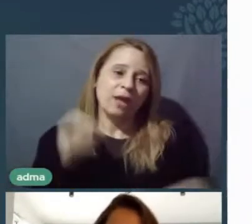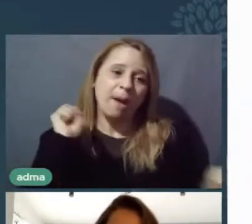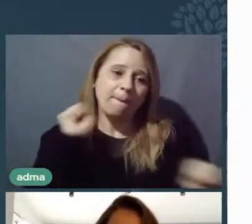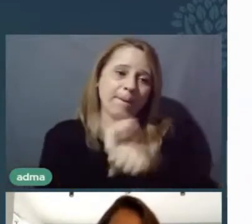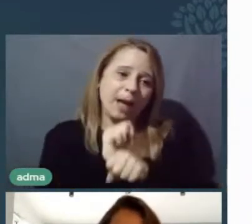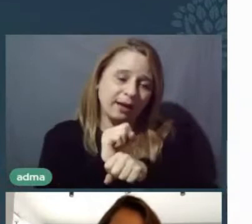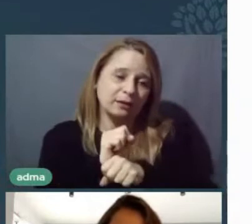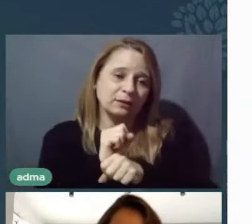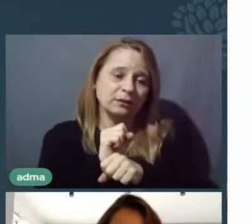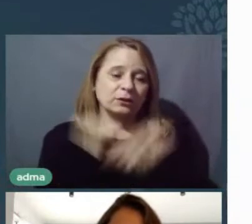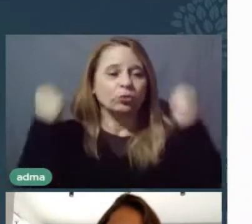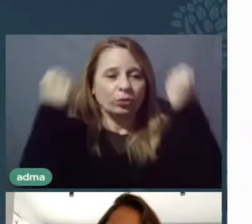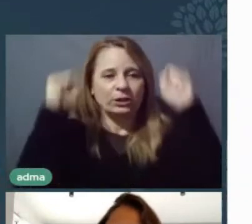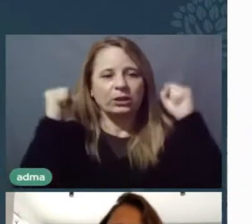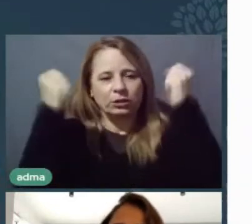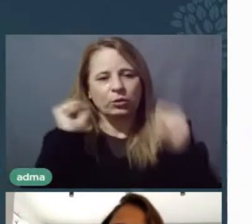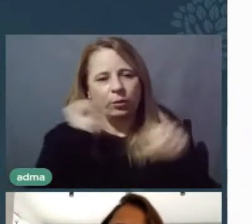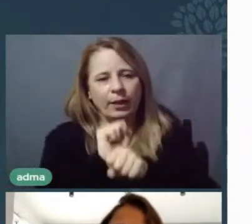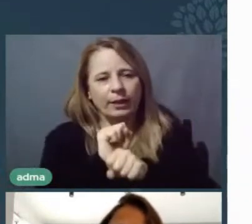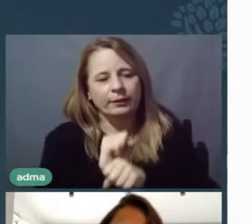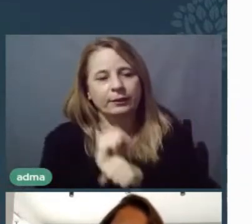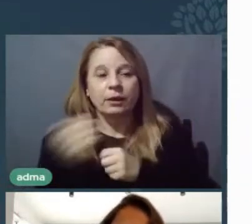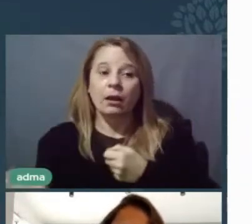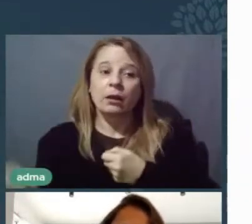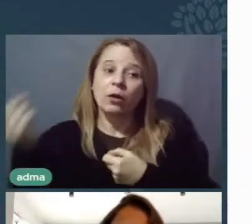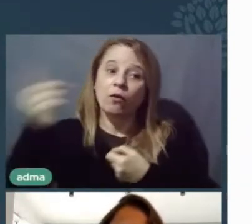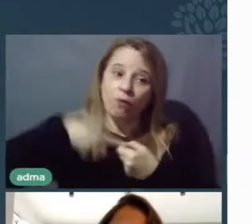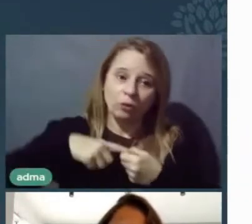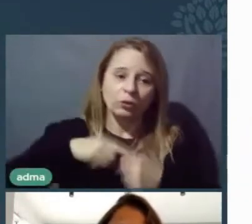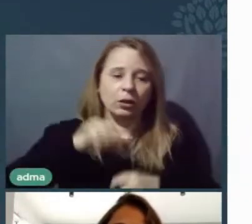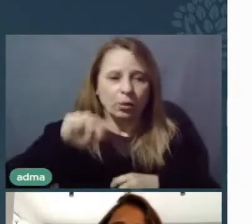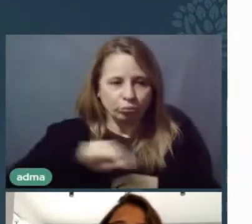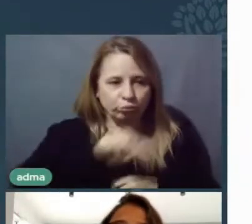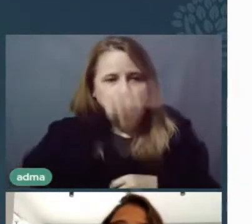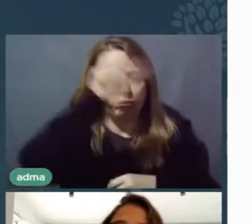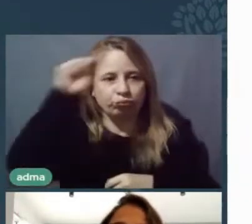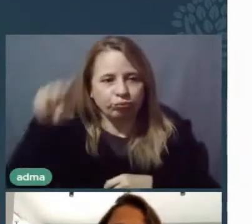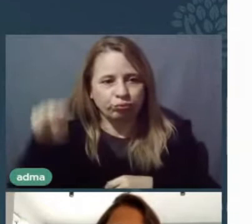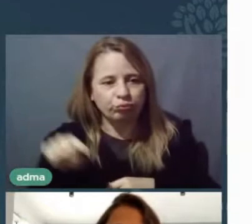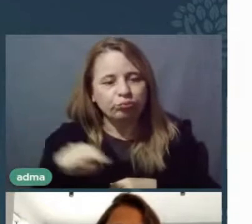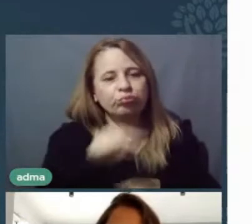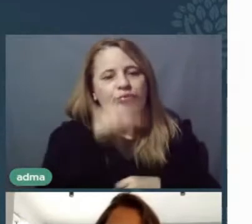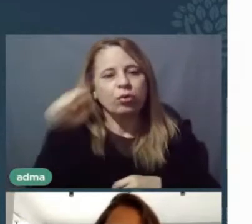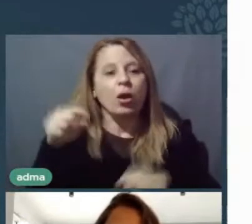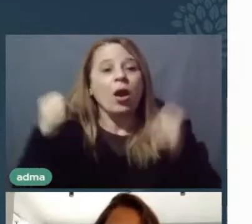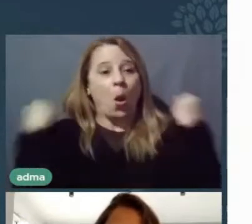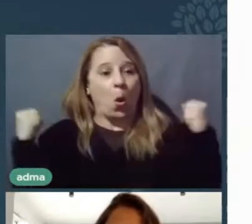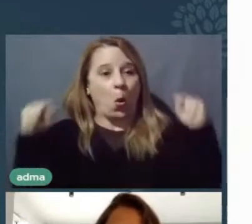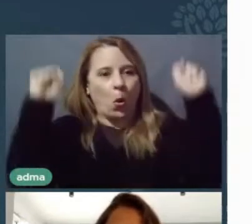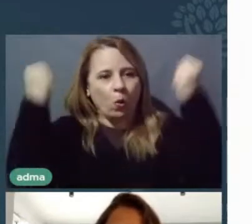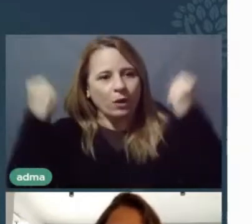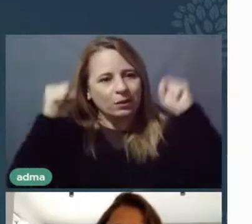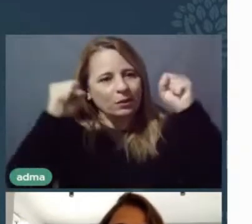muito precocemente. Então, voltando àquele ciclo vicioso, no qual o exercício pode